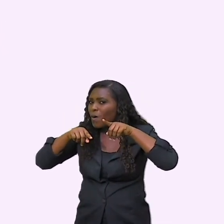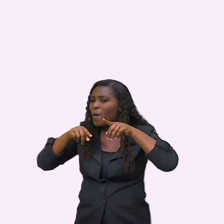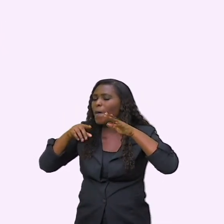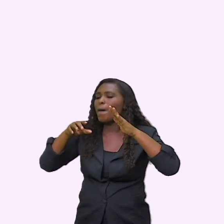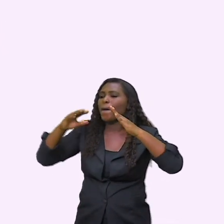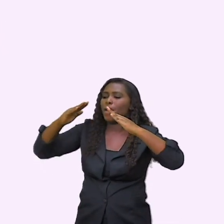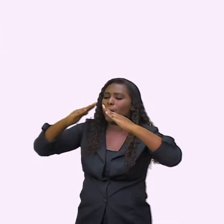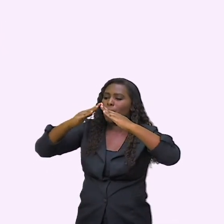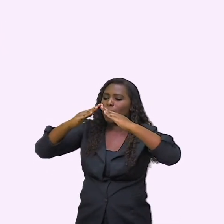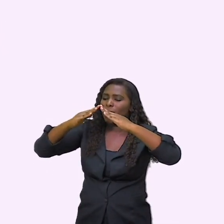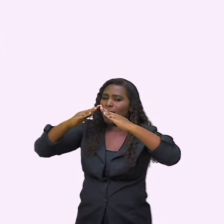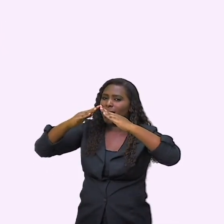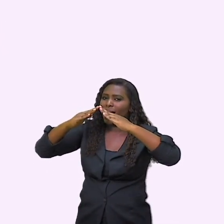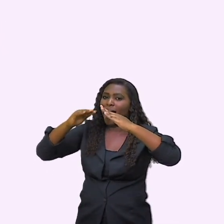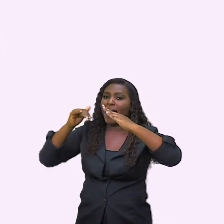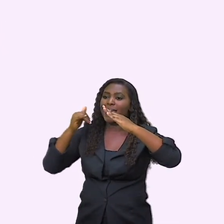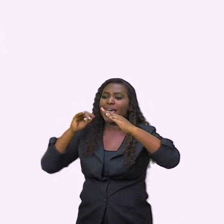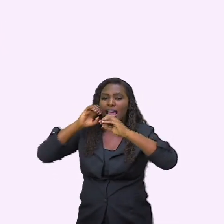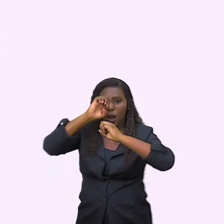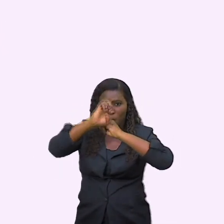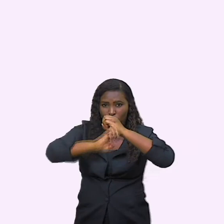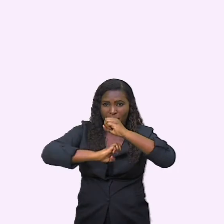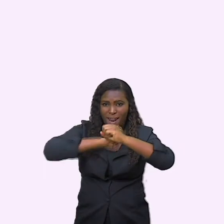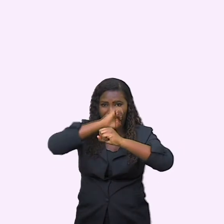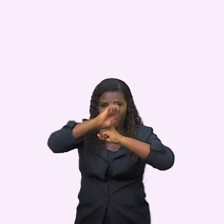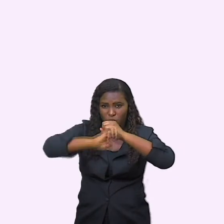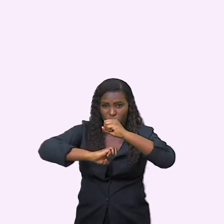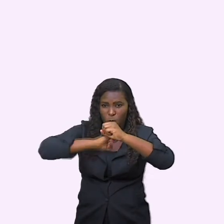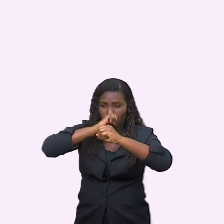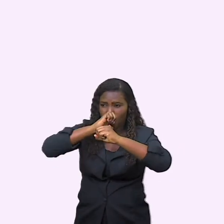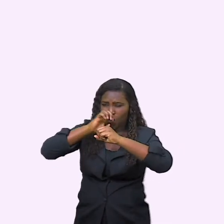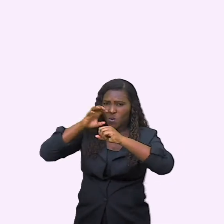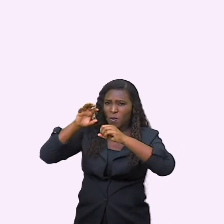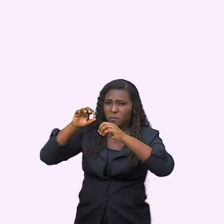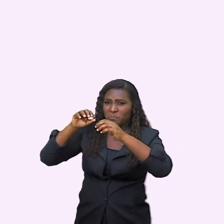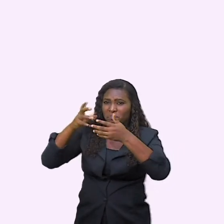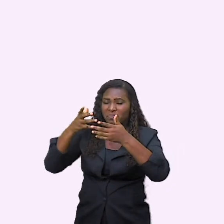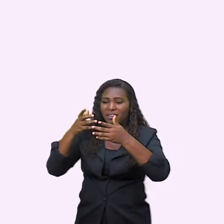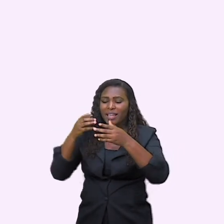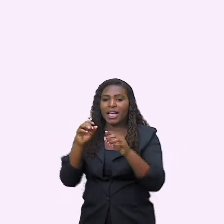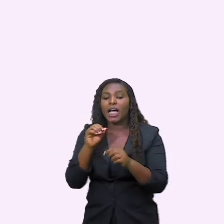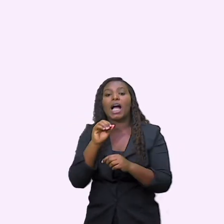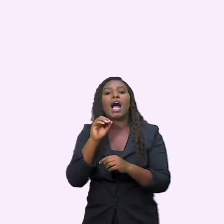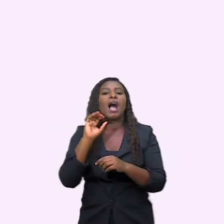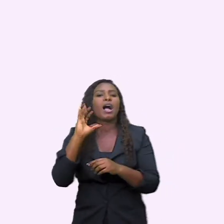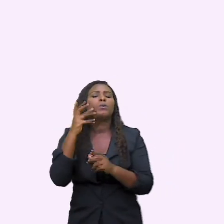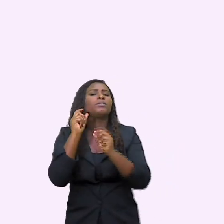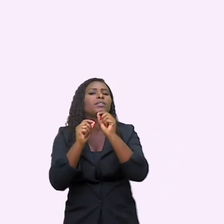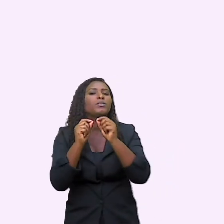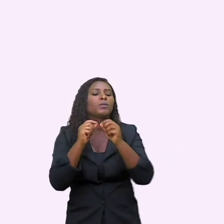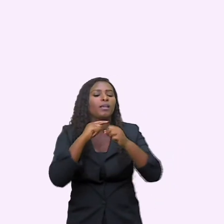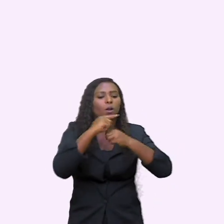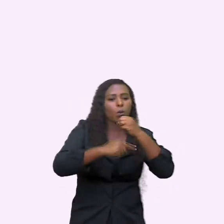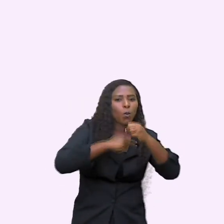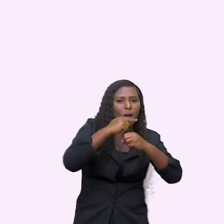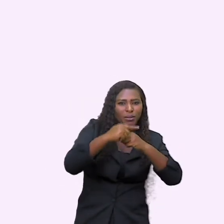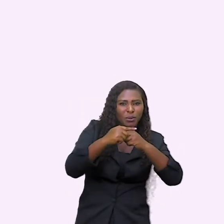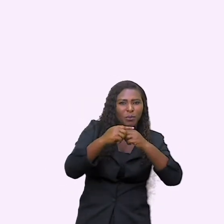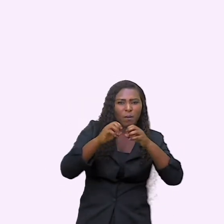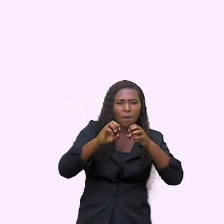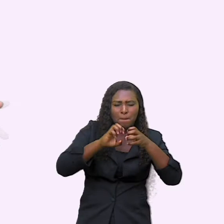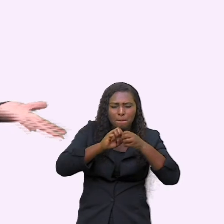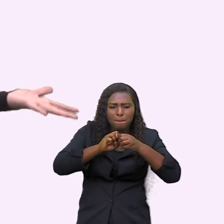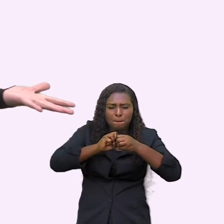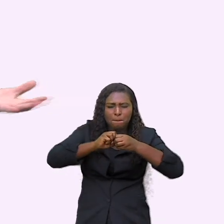captados por um campo elétrico, formando uma diferença de potenciais existente entre os